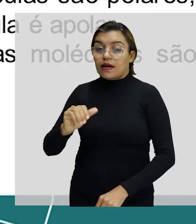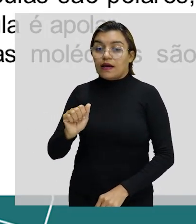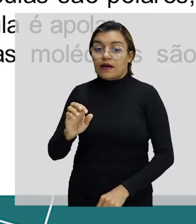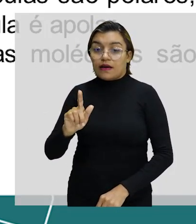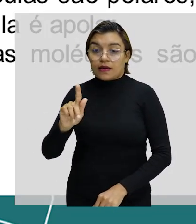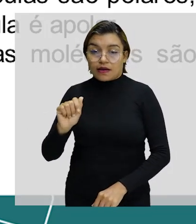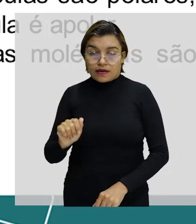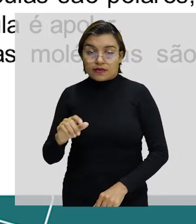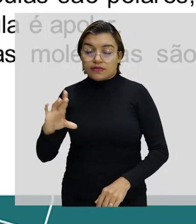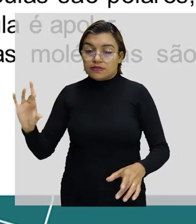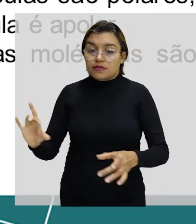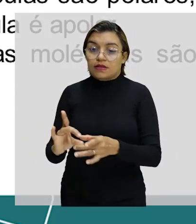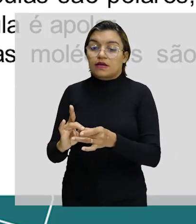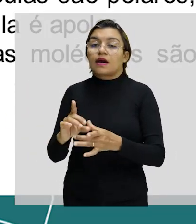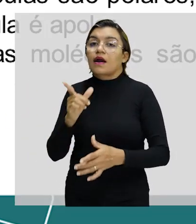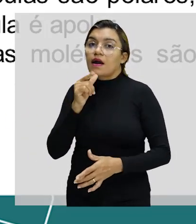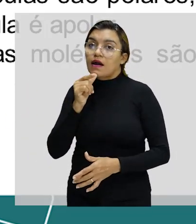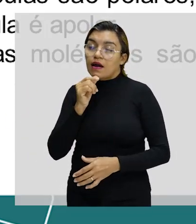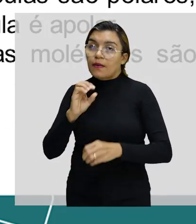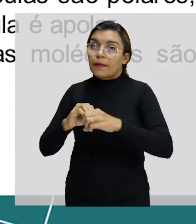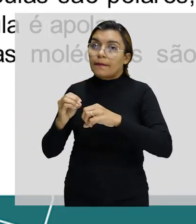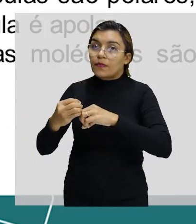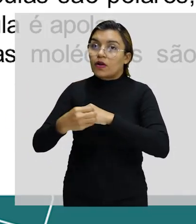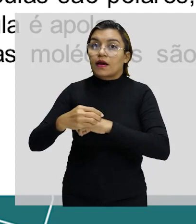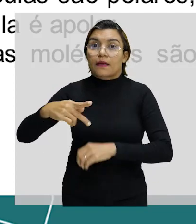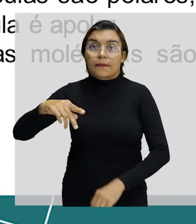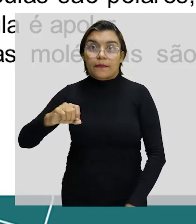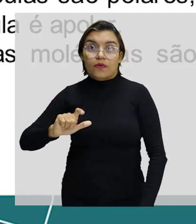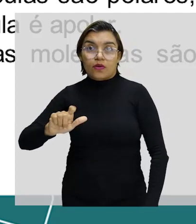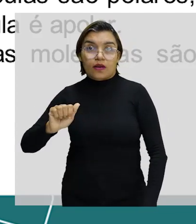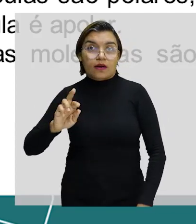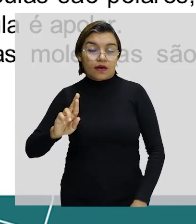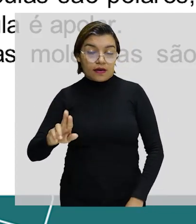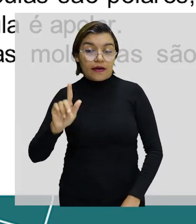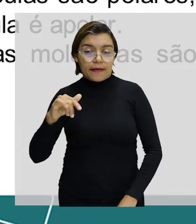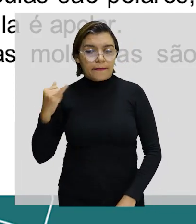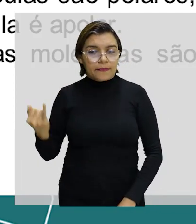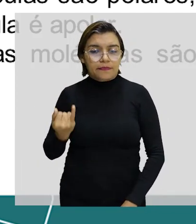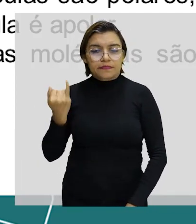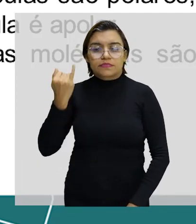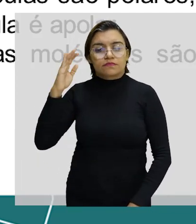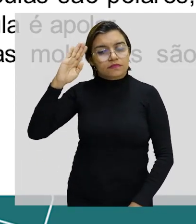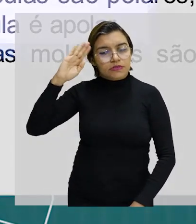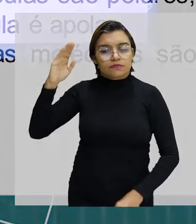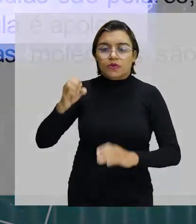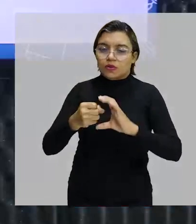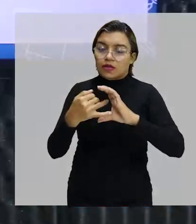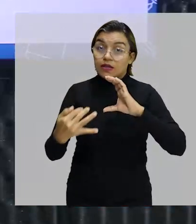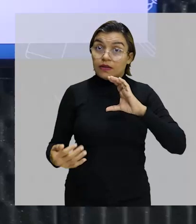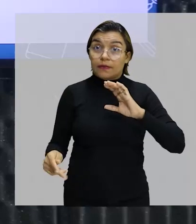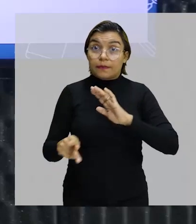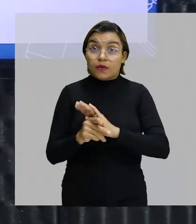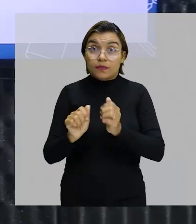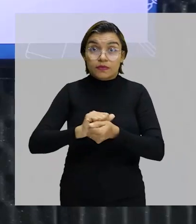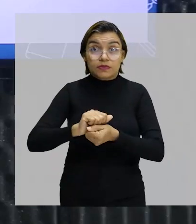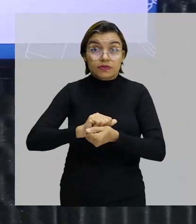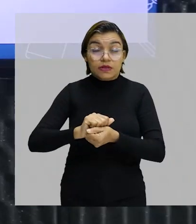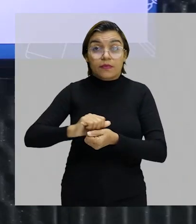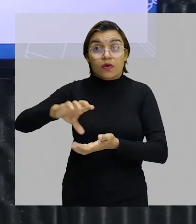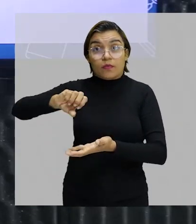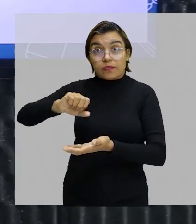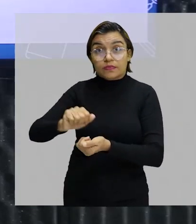água, cuja molécula é polar. Então, essa é a principal característica dos sabões e